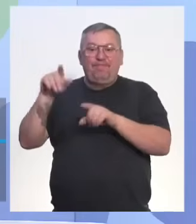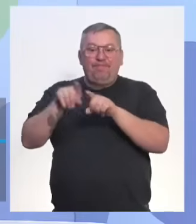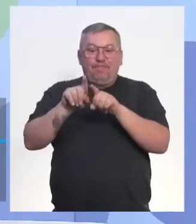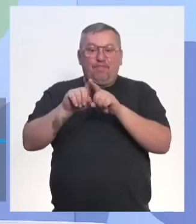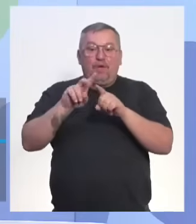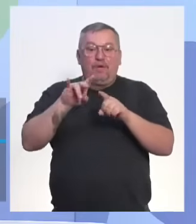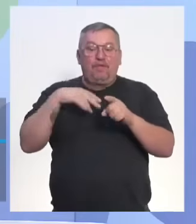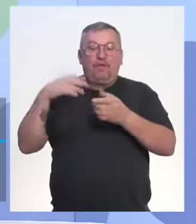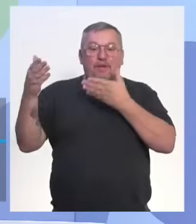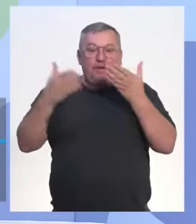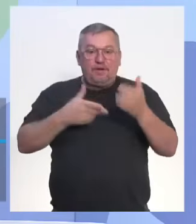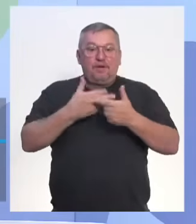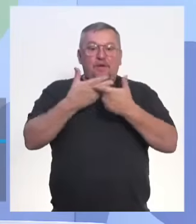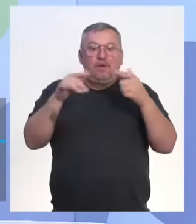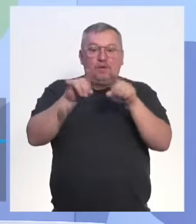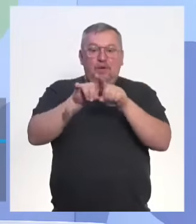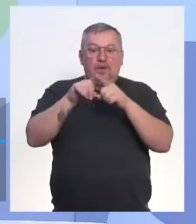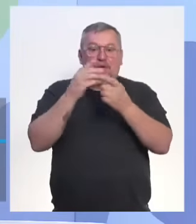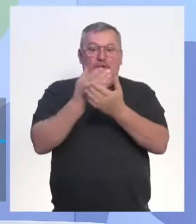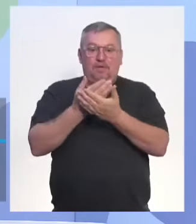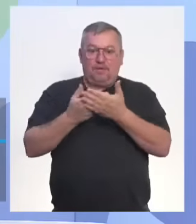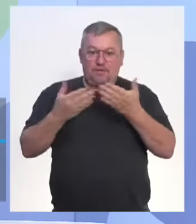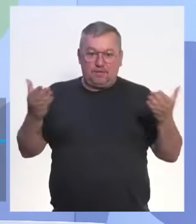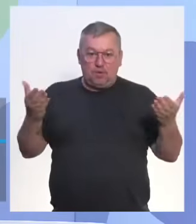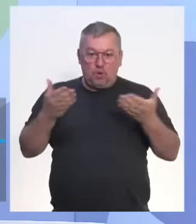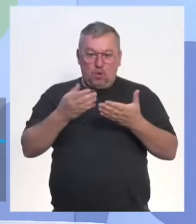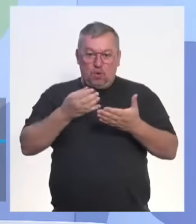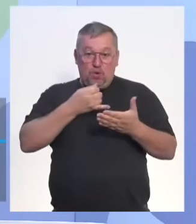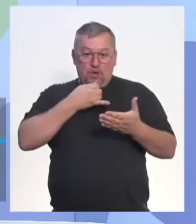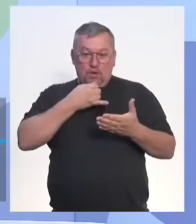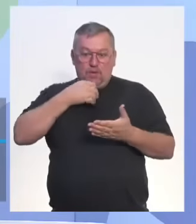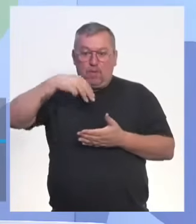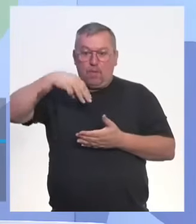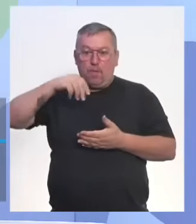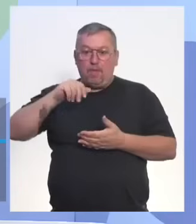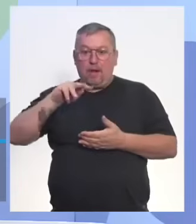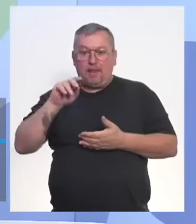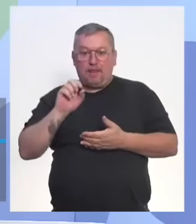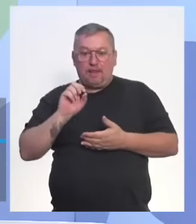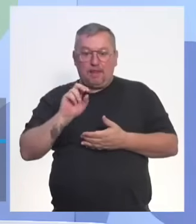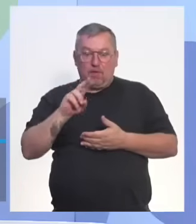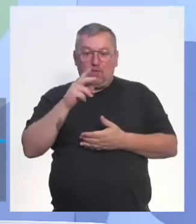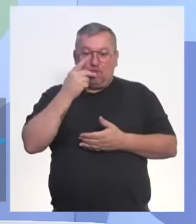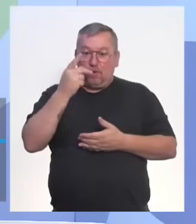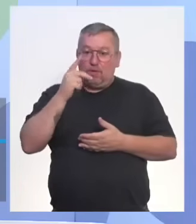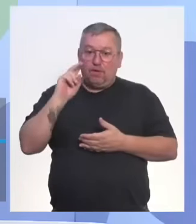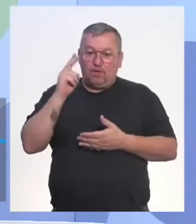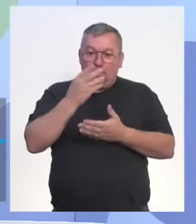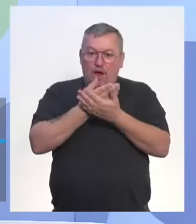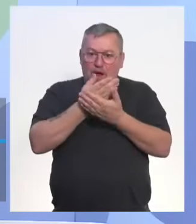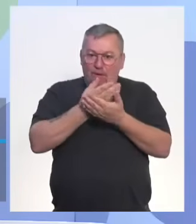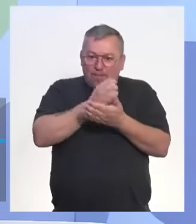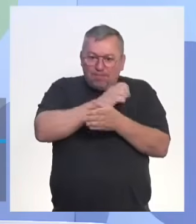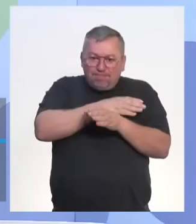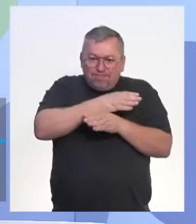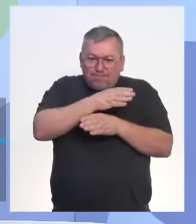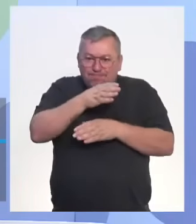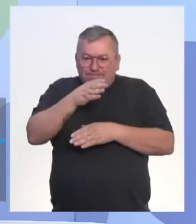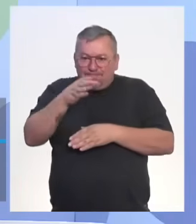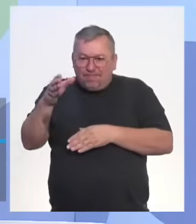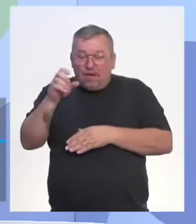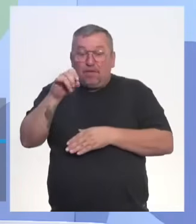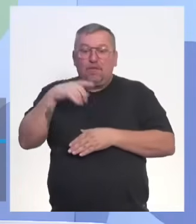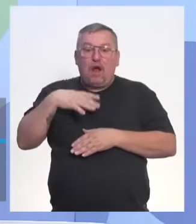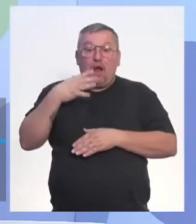gente vai trazer elementos ainda na aula de hoje. Por exemplo, o Matheus ele disse que assiste as aulas desde o começo. Então, Matheus, se você